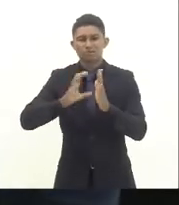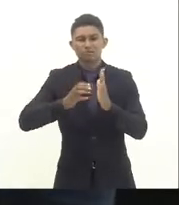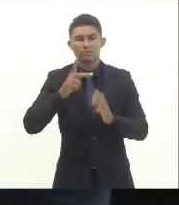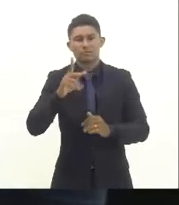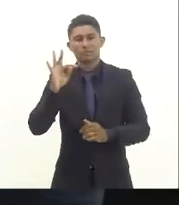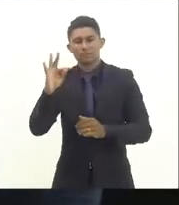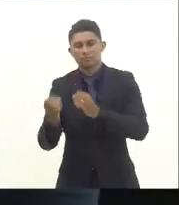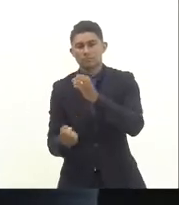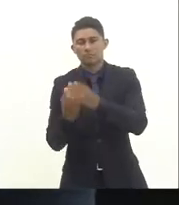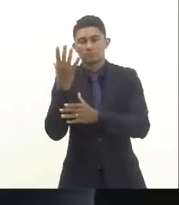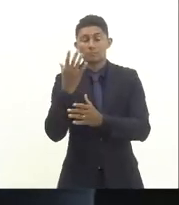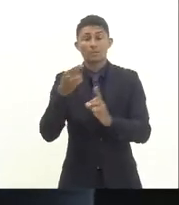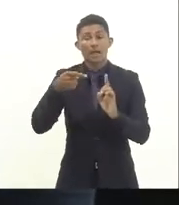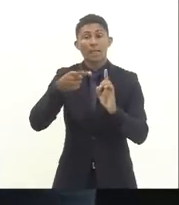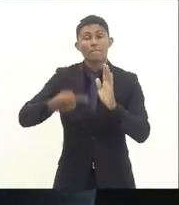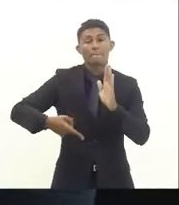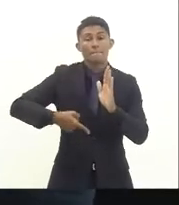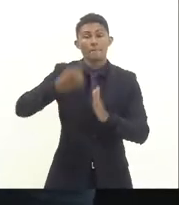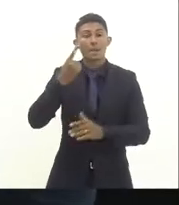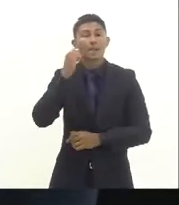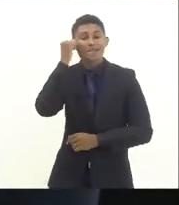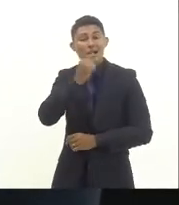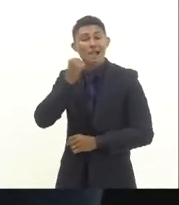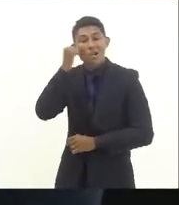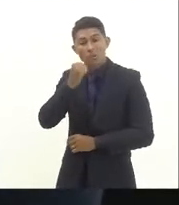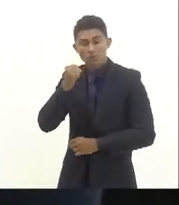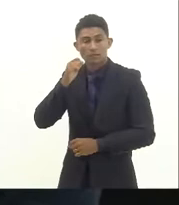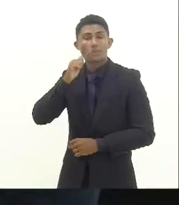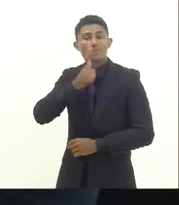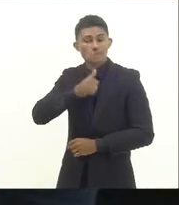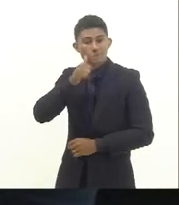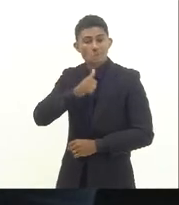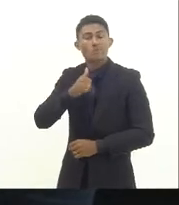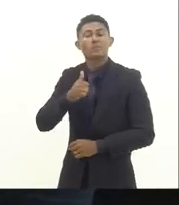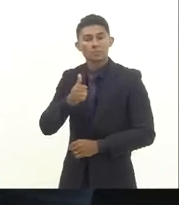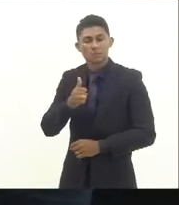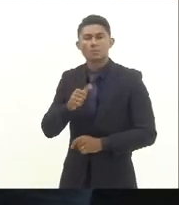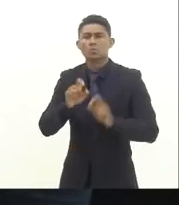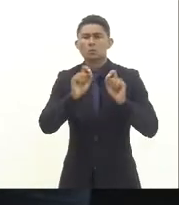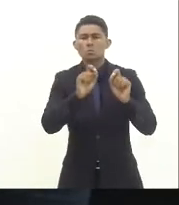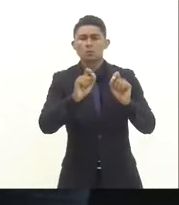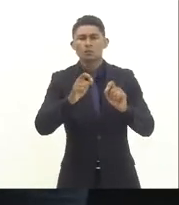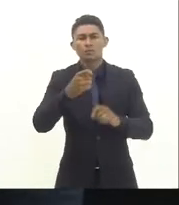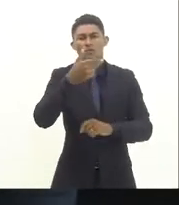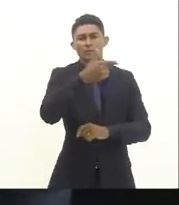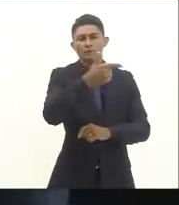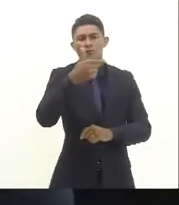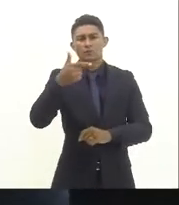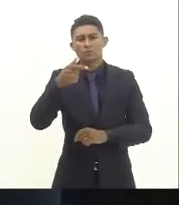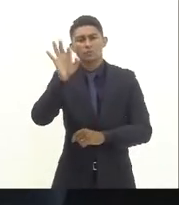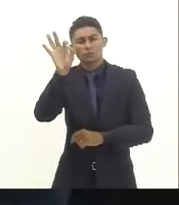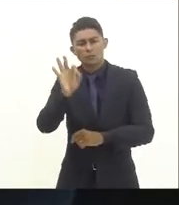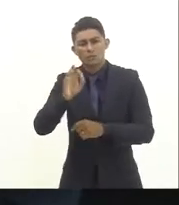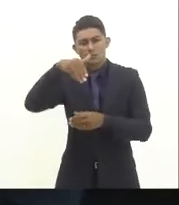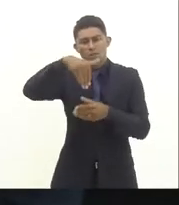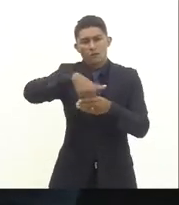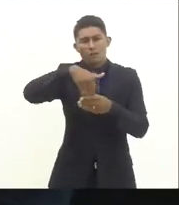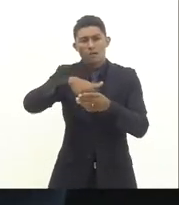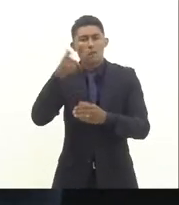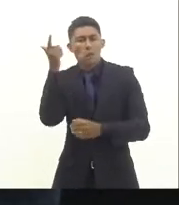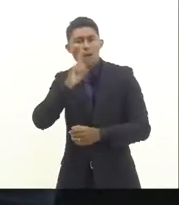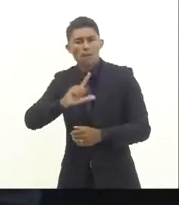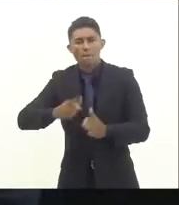como ser a primeira Senadora mulher a ser Eleita no país com mais de vinte e dois por cento dos votos válidos